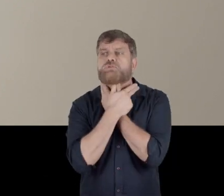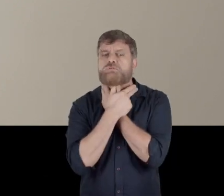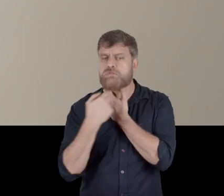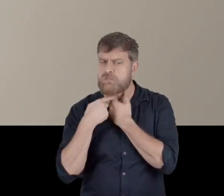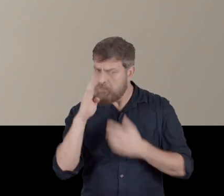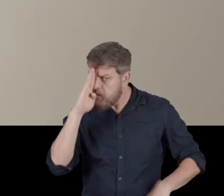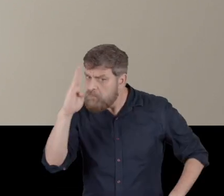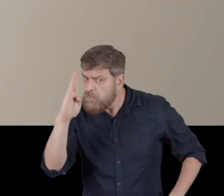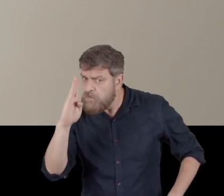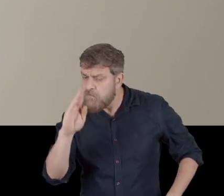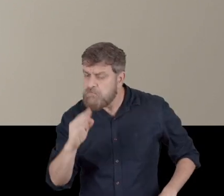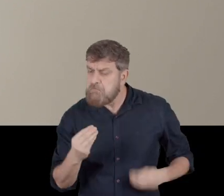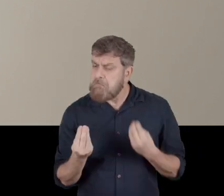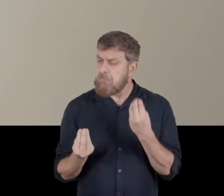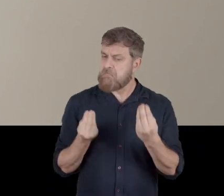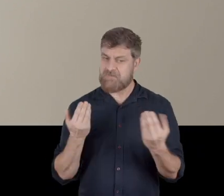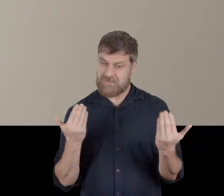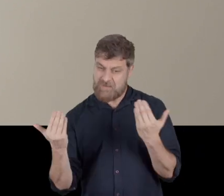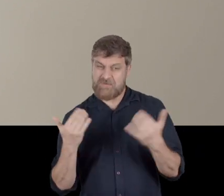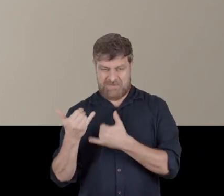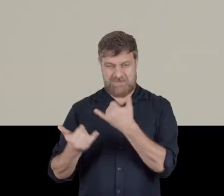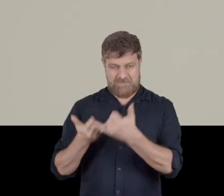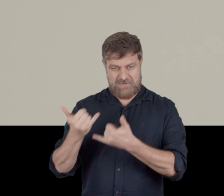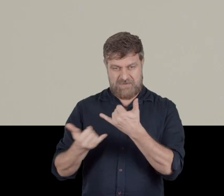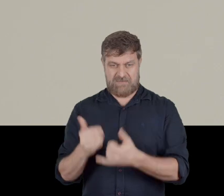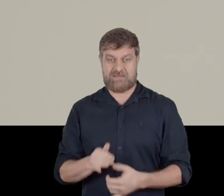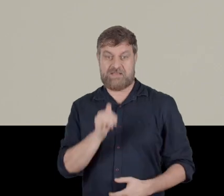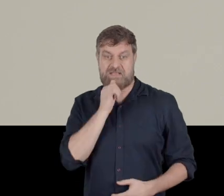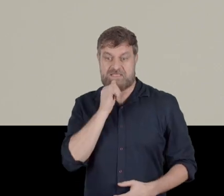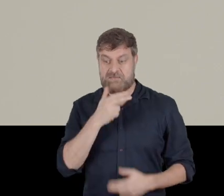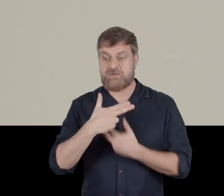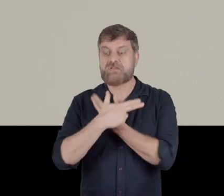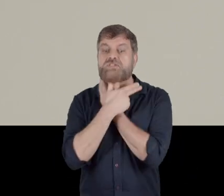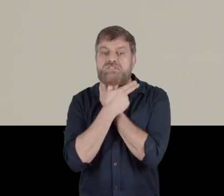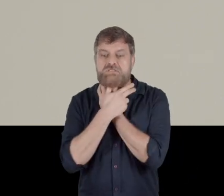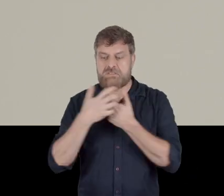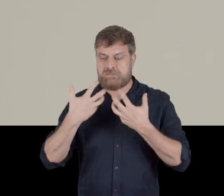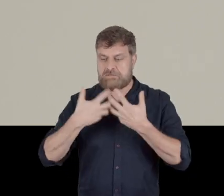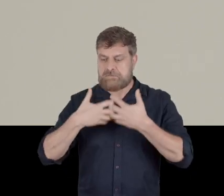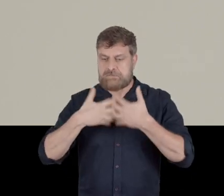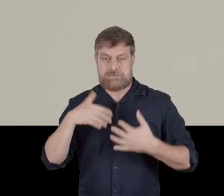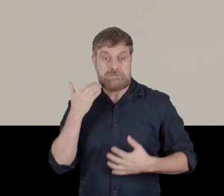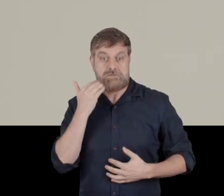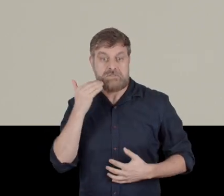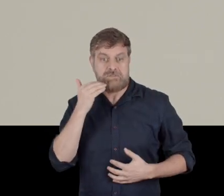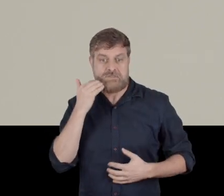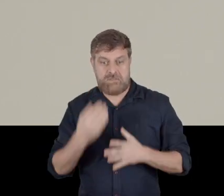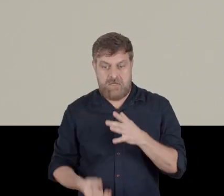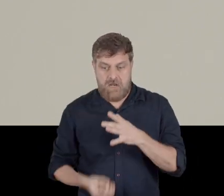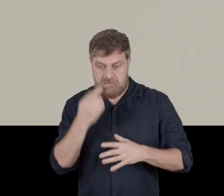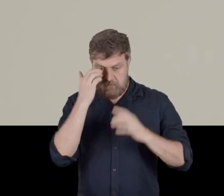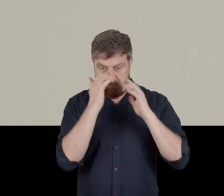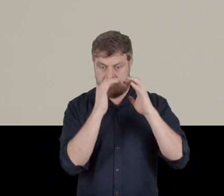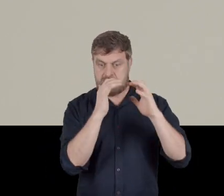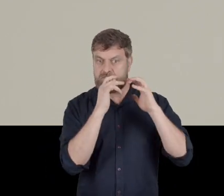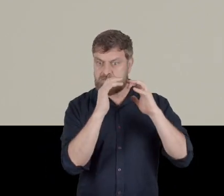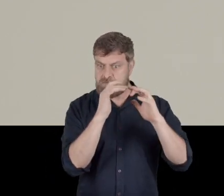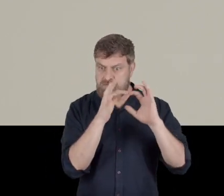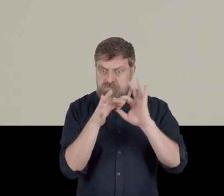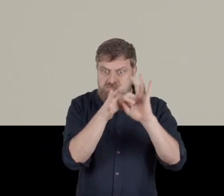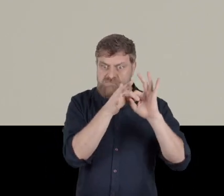tireoide? Fazendo um pouco essa brincadeira, a gente sabe que, por exemplo, alterações da tireoide causam alterações